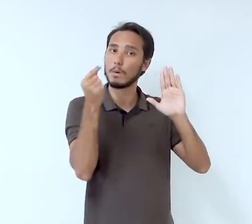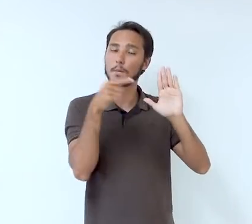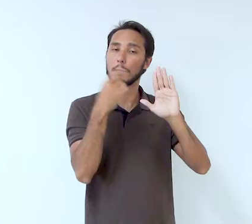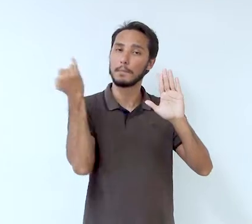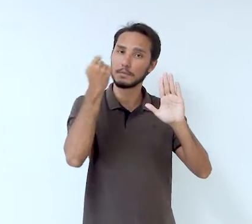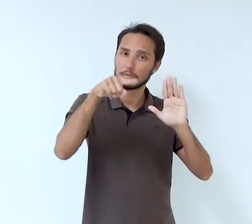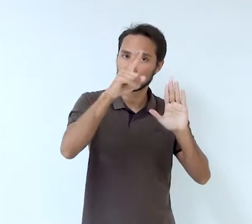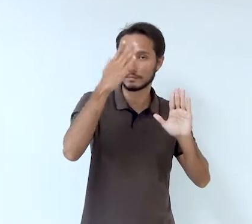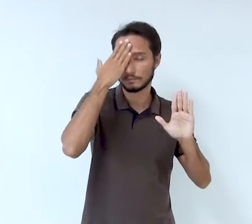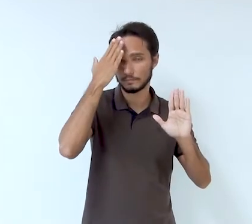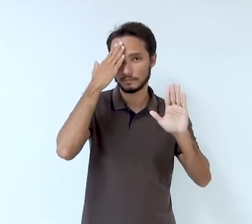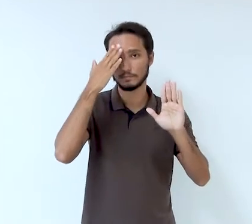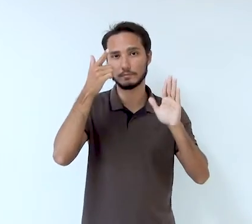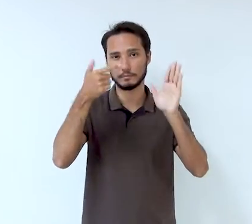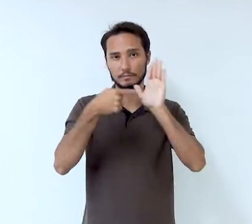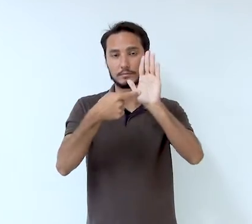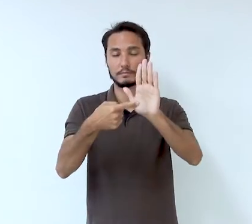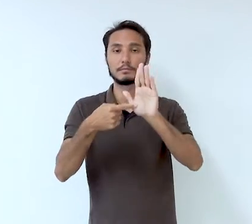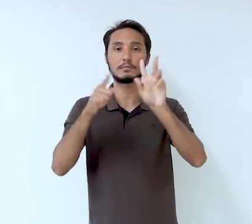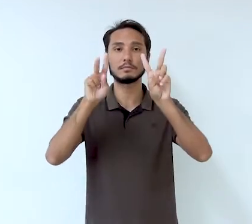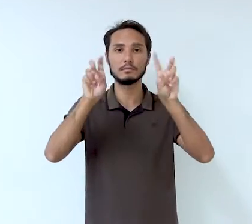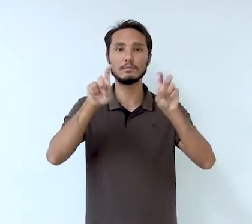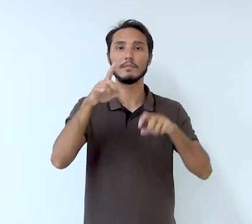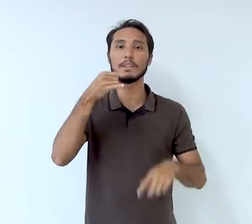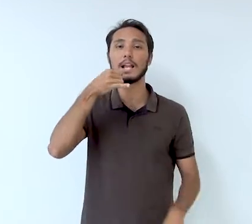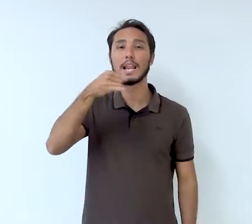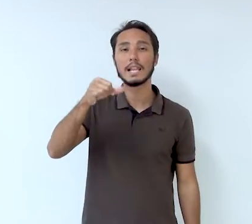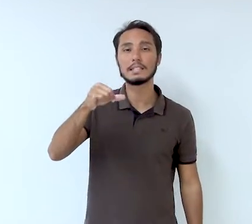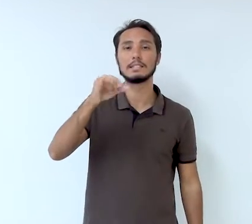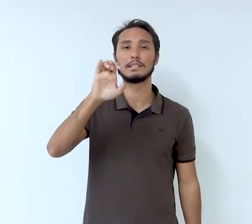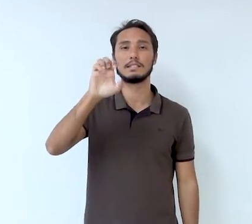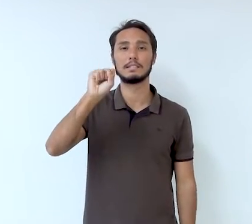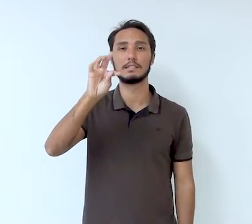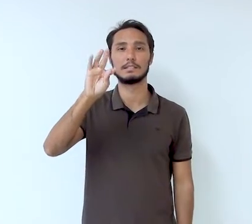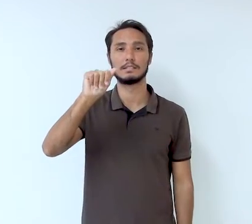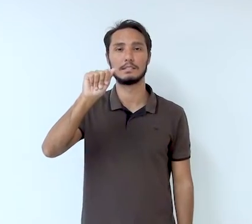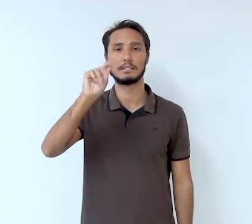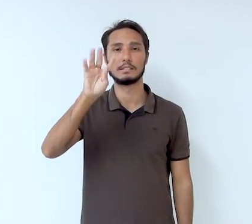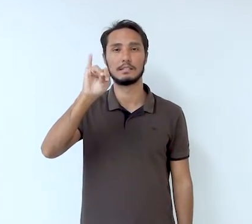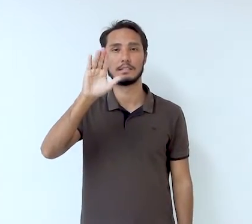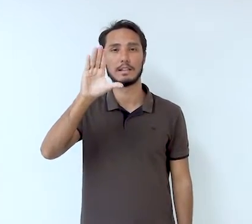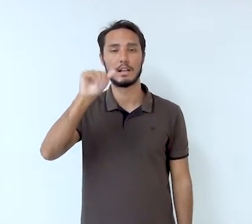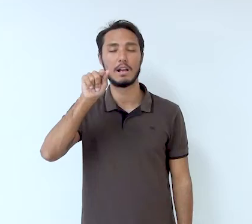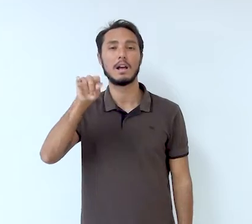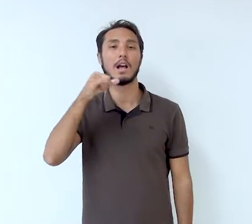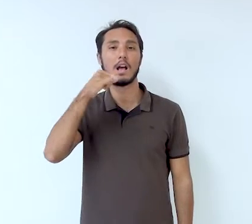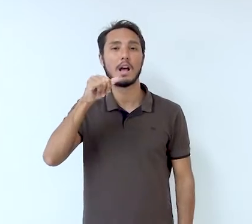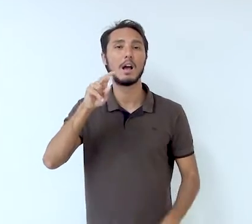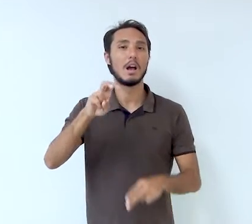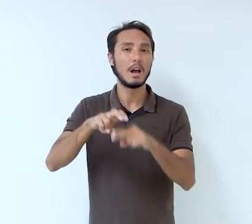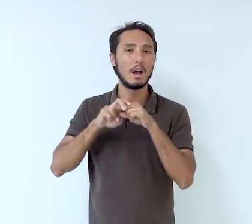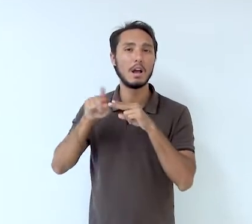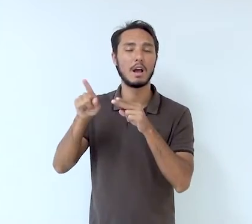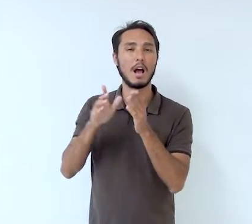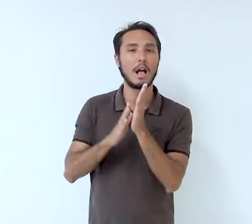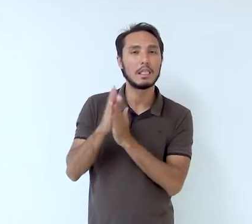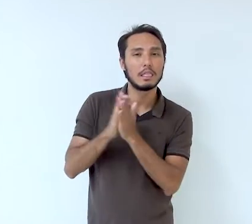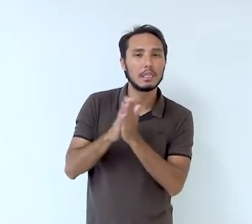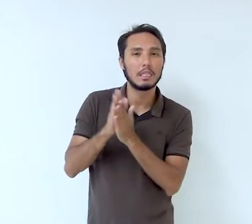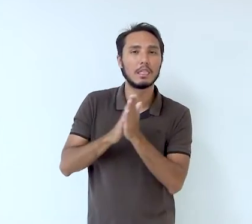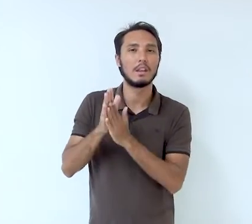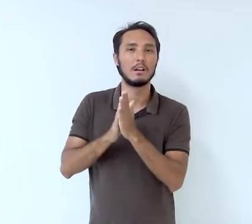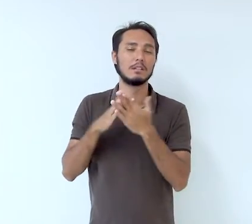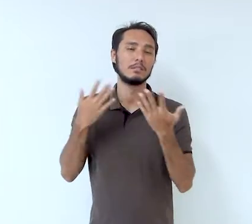muito importante de ser abordado é a eletricidade estática. A eletricidade estática ela surge devido ao